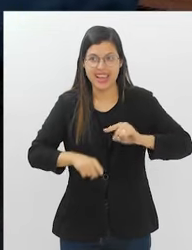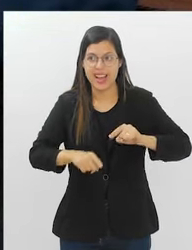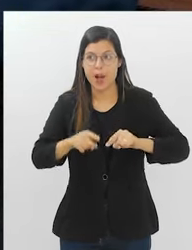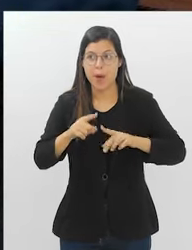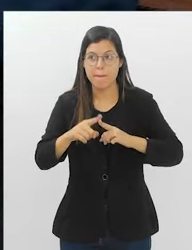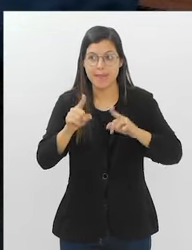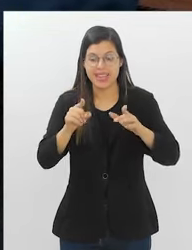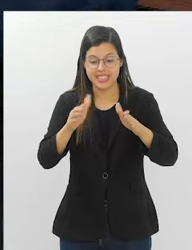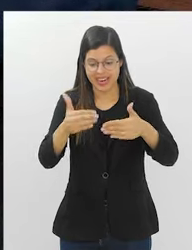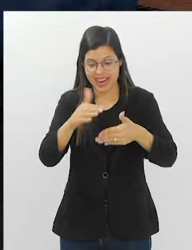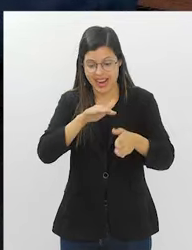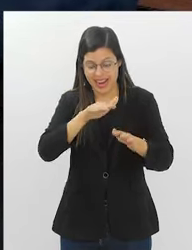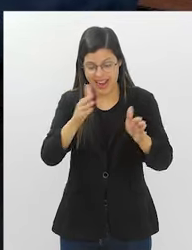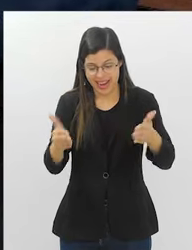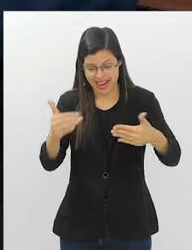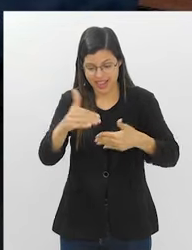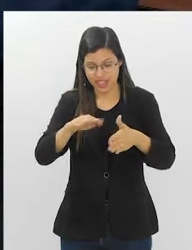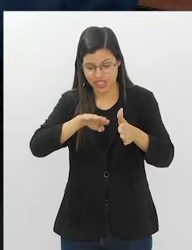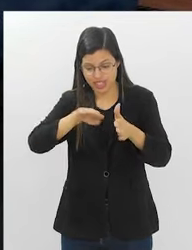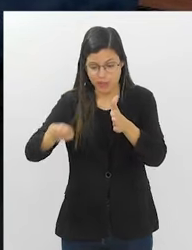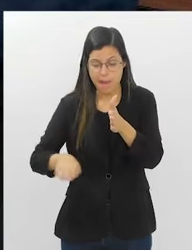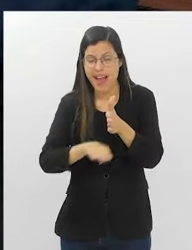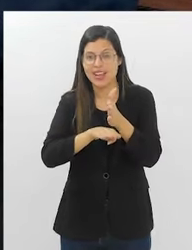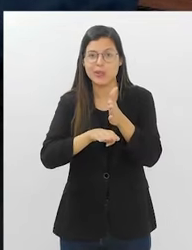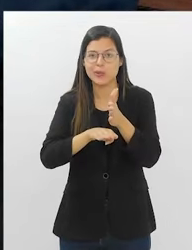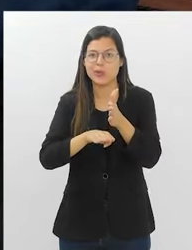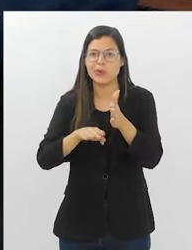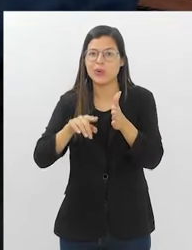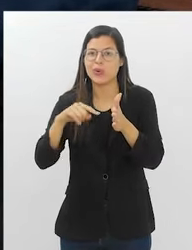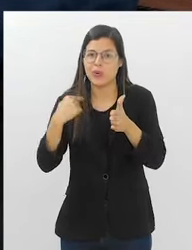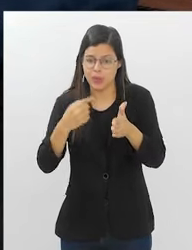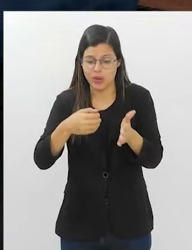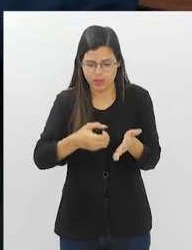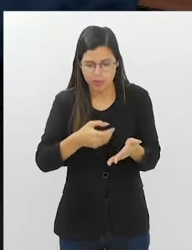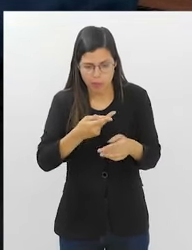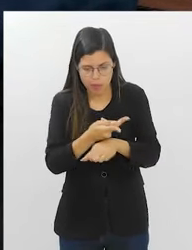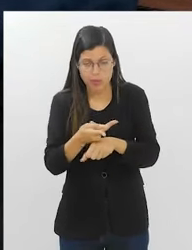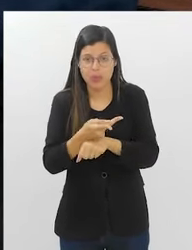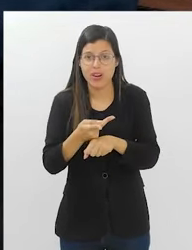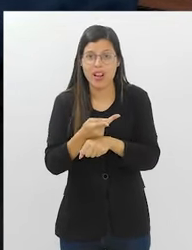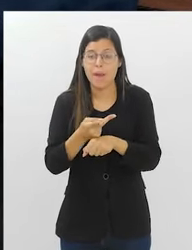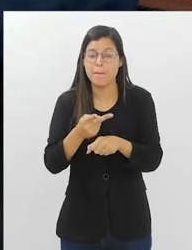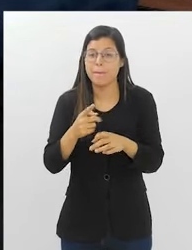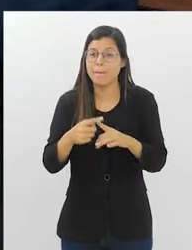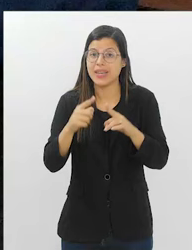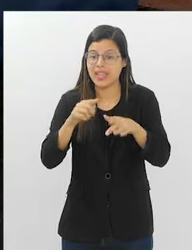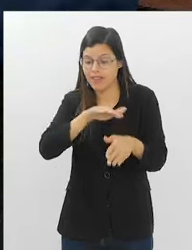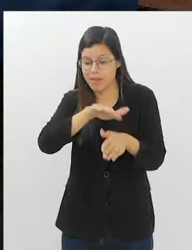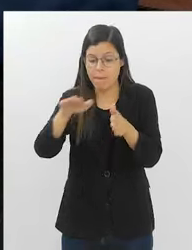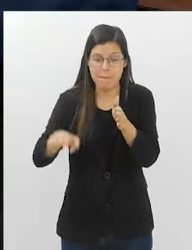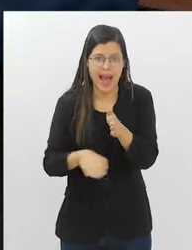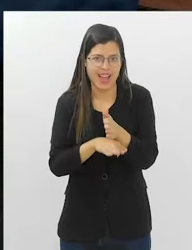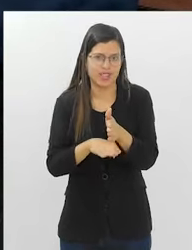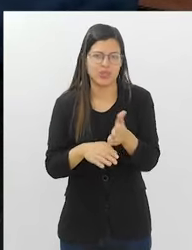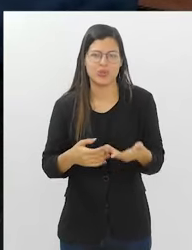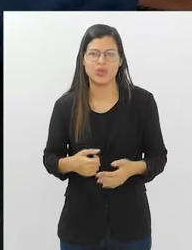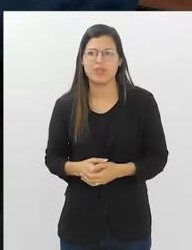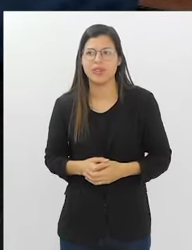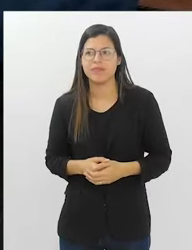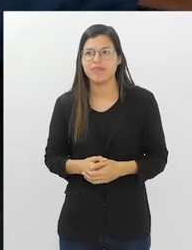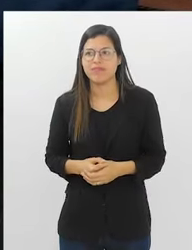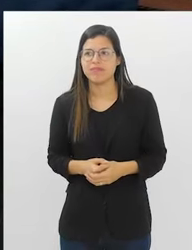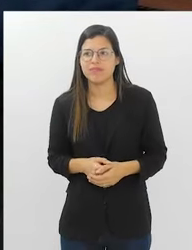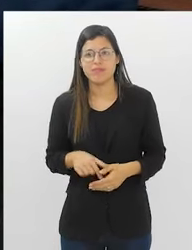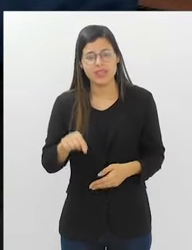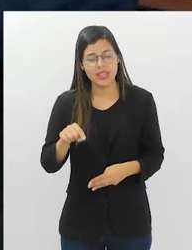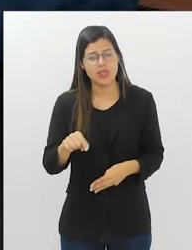de baixo, assim. Então não tinha. Nós abrimos a caixa de ferramentas, mas ninguém levantou a caixa de ferramentas. E levantamos a